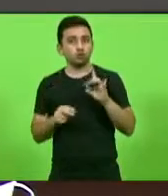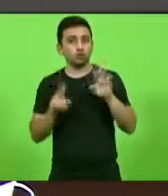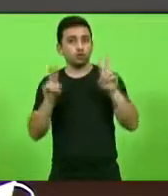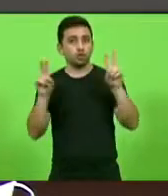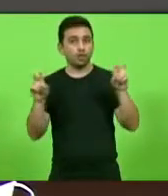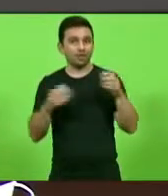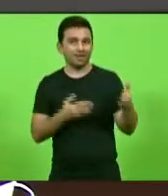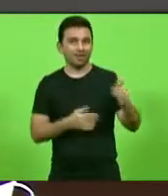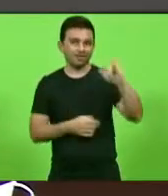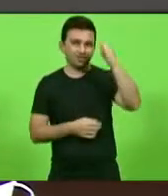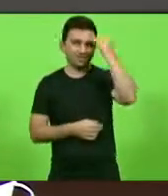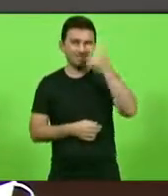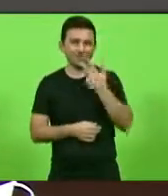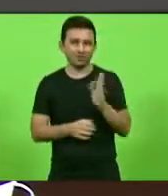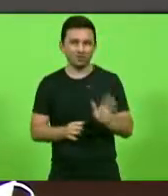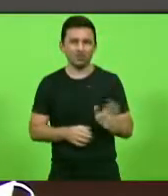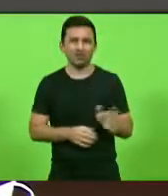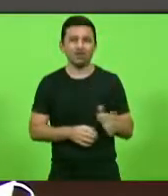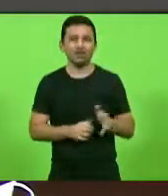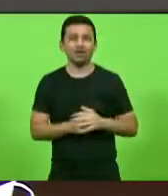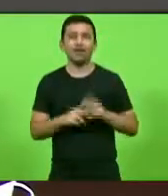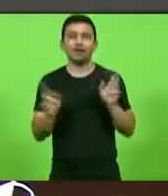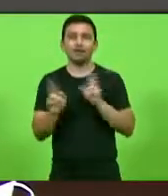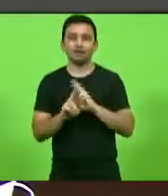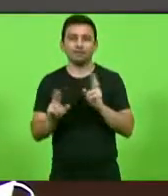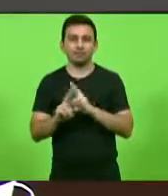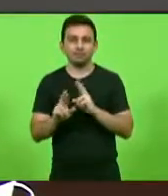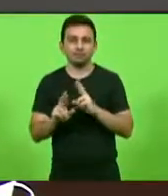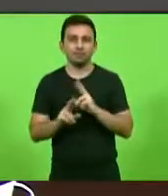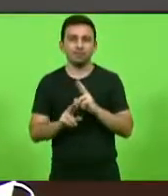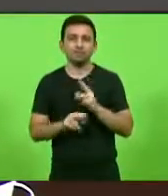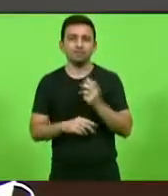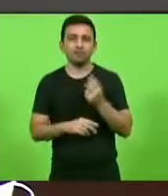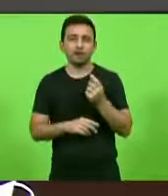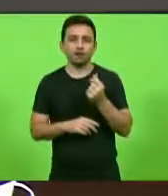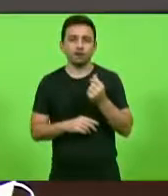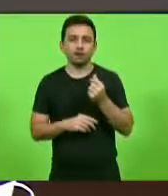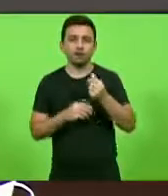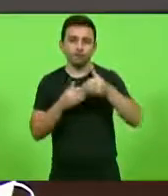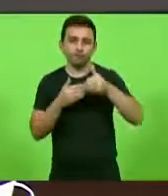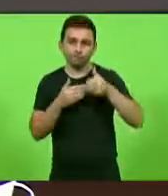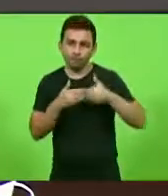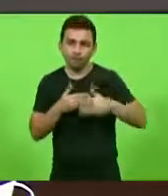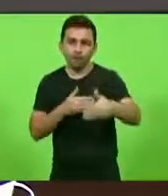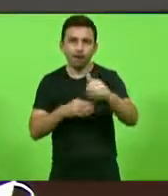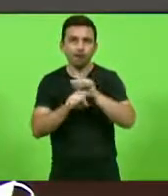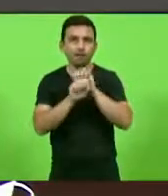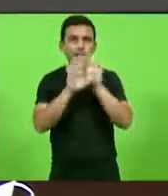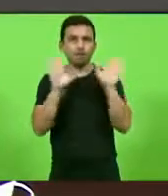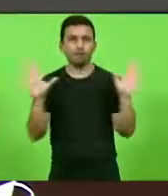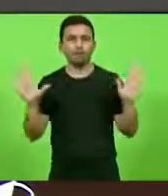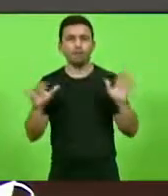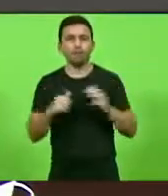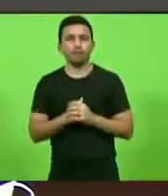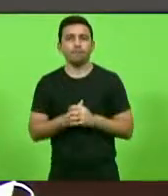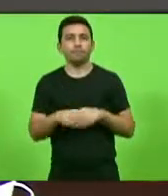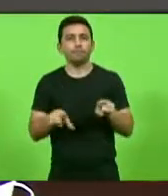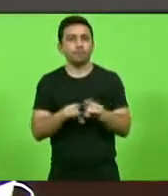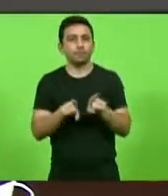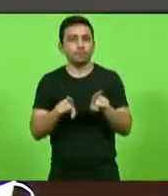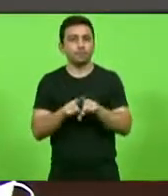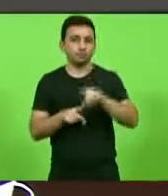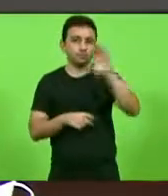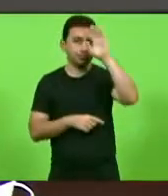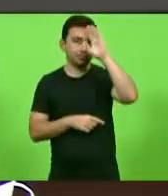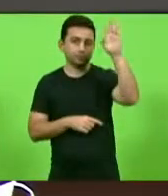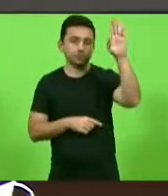Mioto falou com relação às questões que estão ainda a esclarecer, mas principalmente, deputado